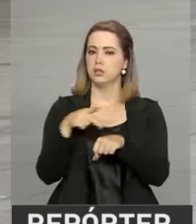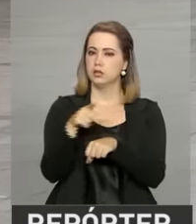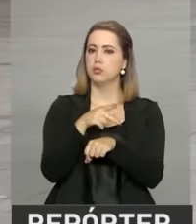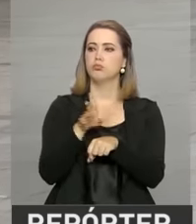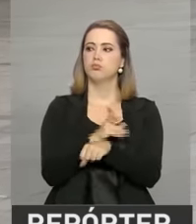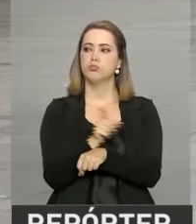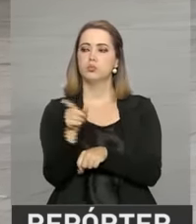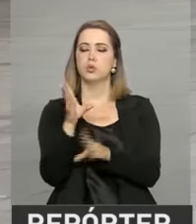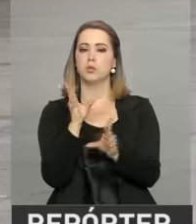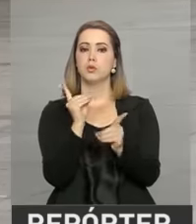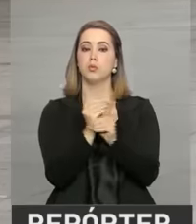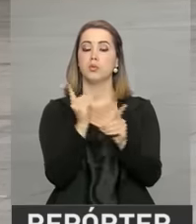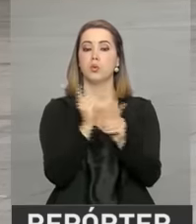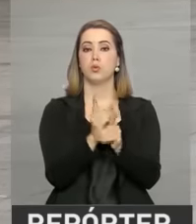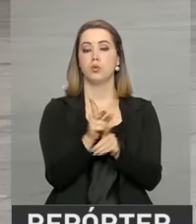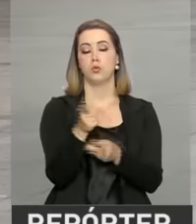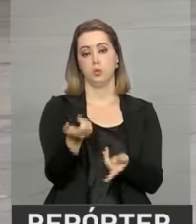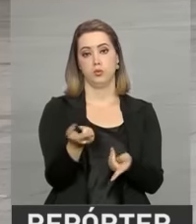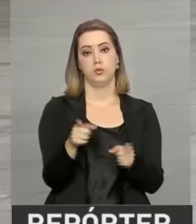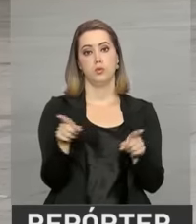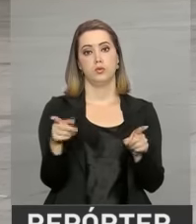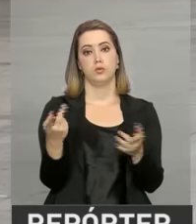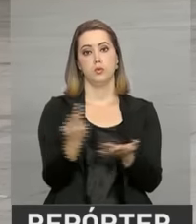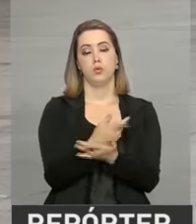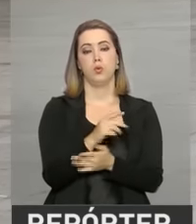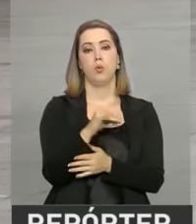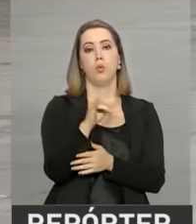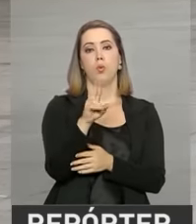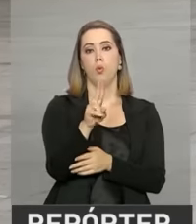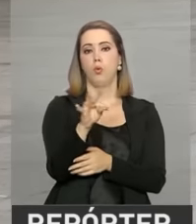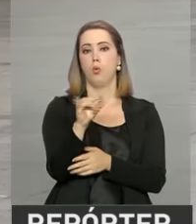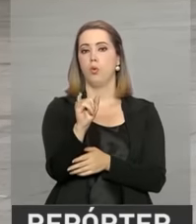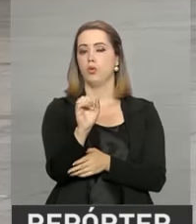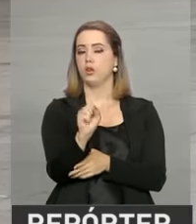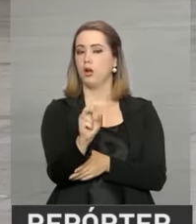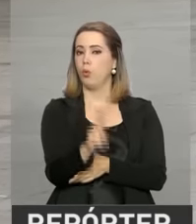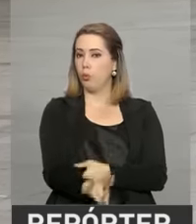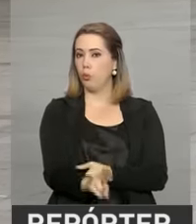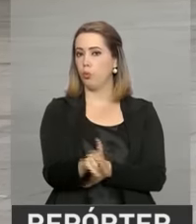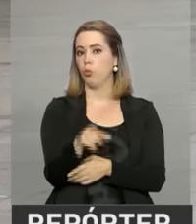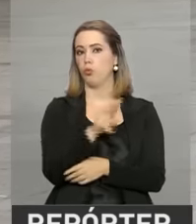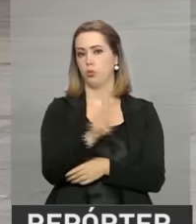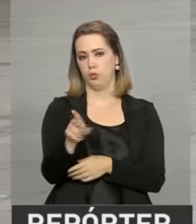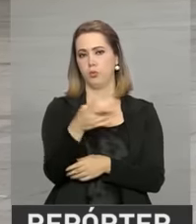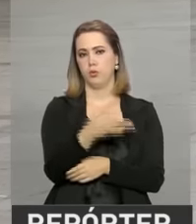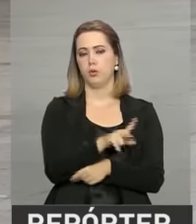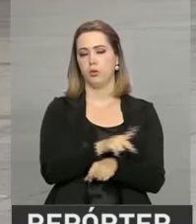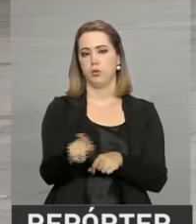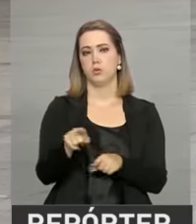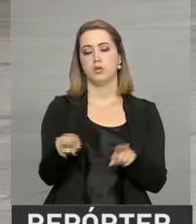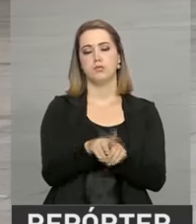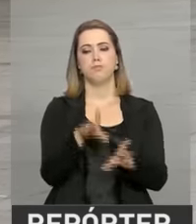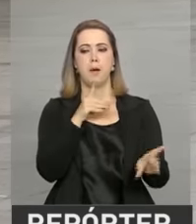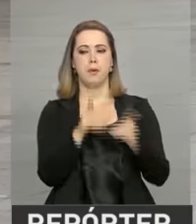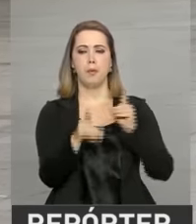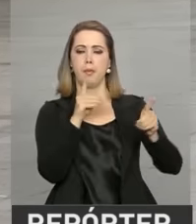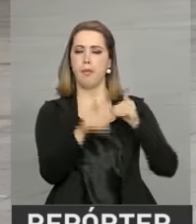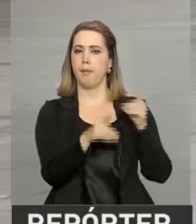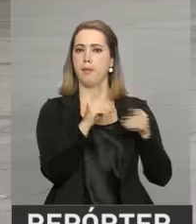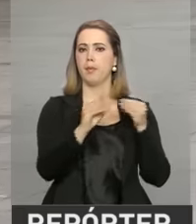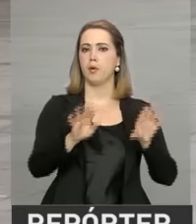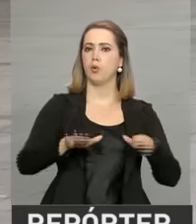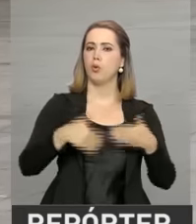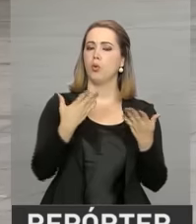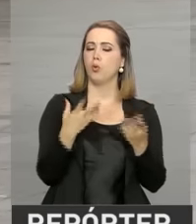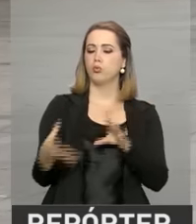Brasília. Esse encontro com o presidente, portanto, o Taur Matan Ruak. Os dois líderes discutiram aí a cooperação em áreas